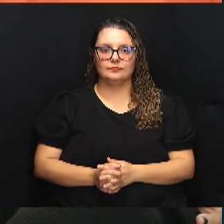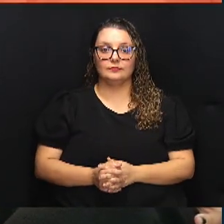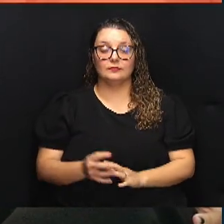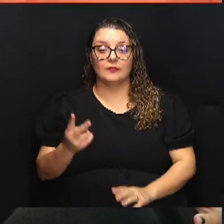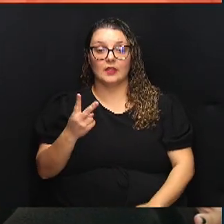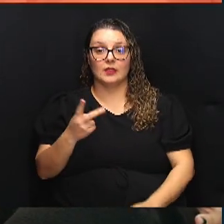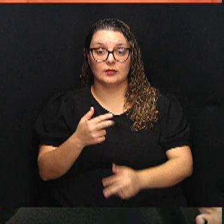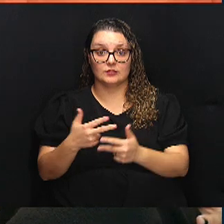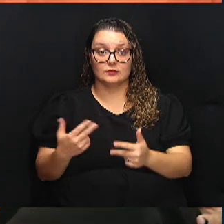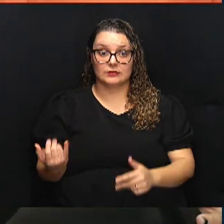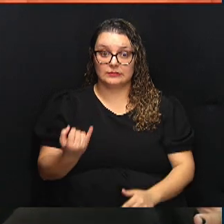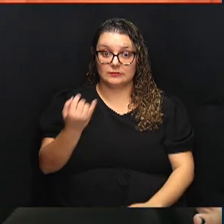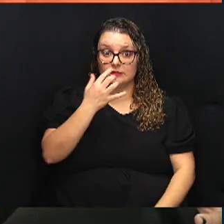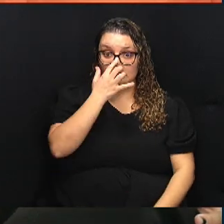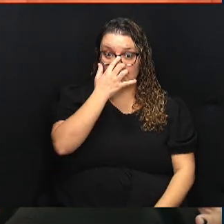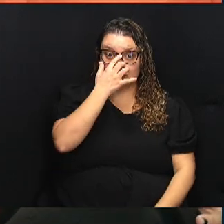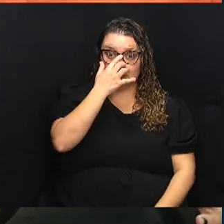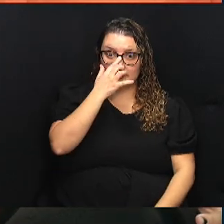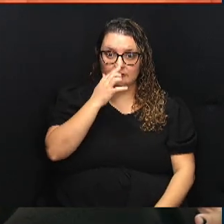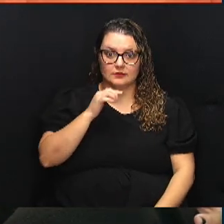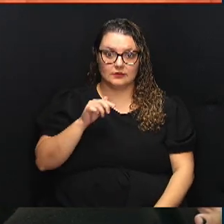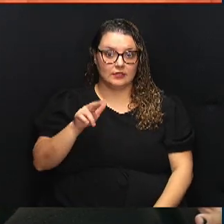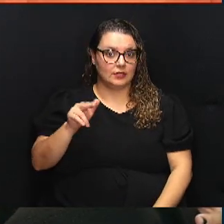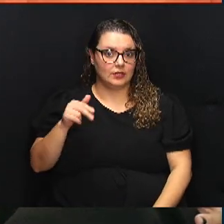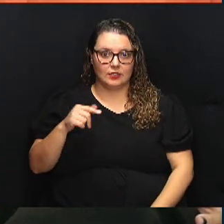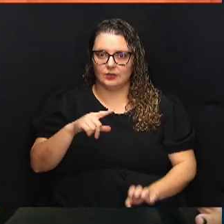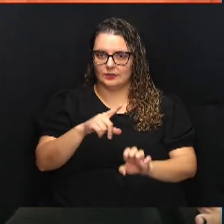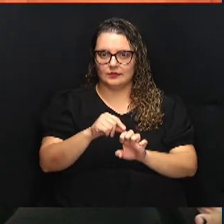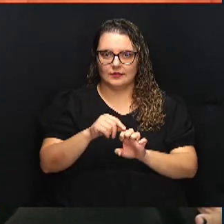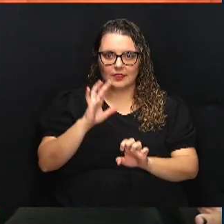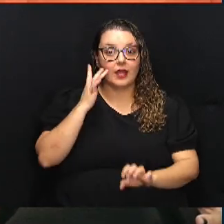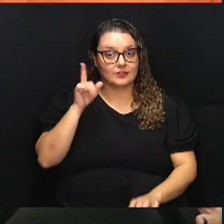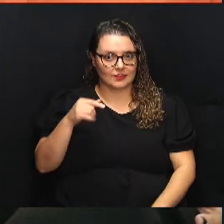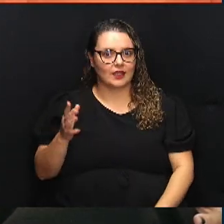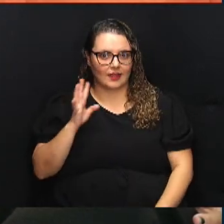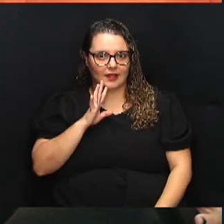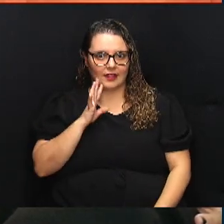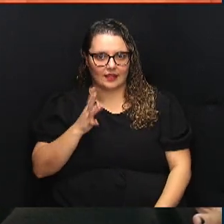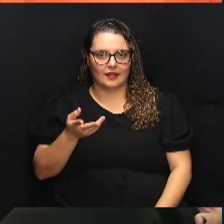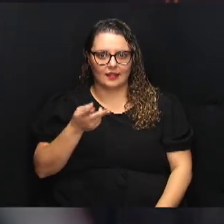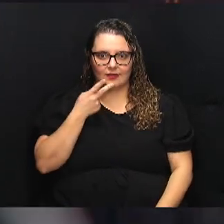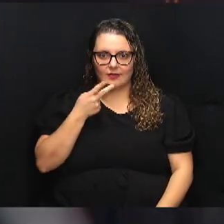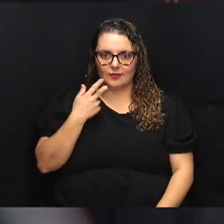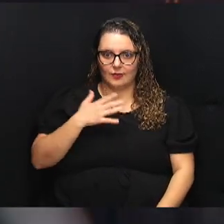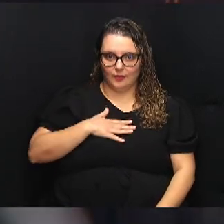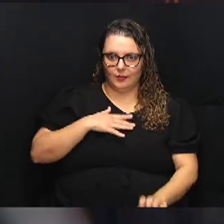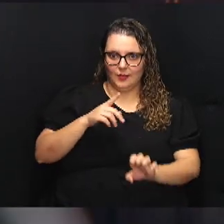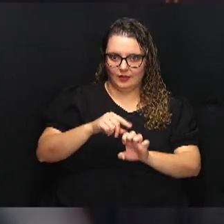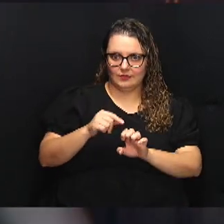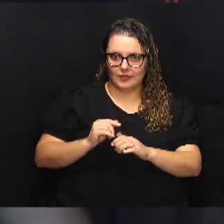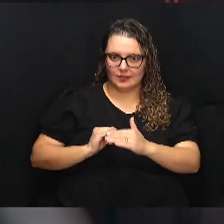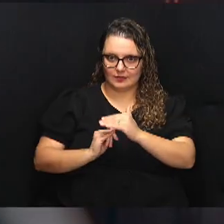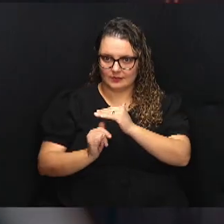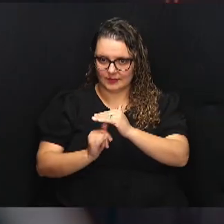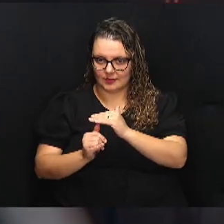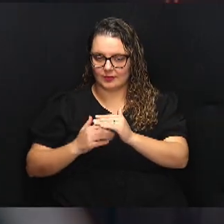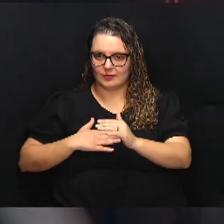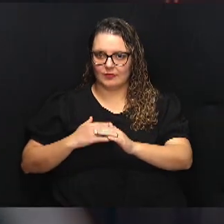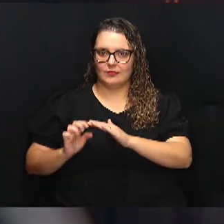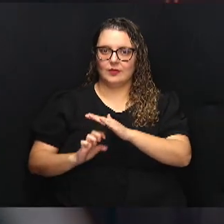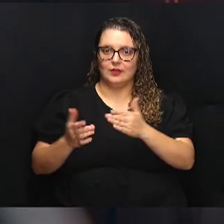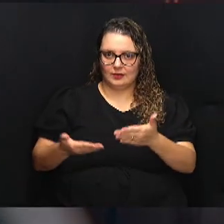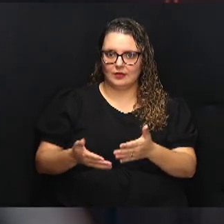Segundo ponto importante, eu nunca tinha empreendido, acho que é legal dizer isso, né? O meu empreender startou com o meu negócio